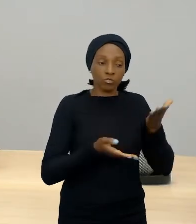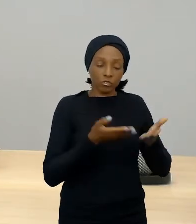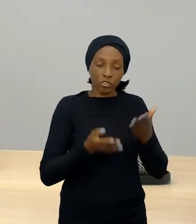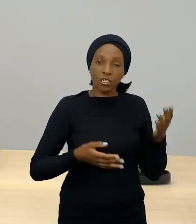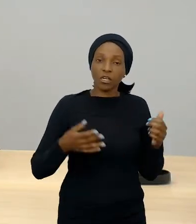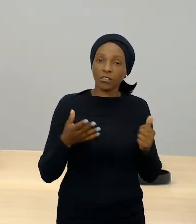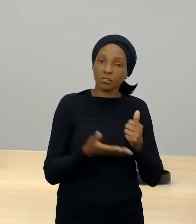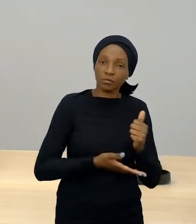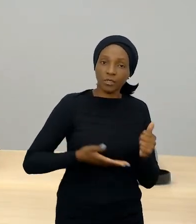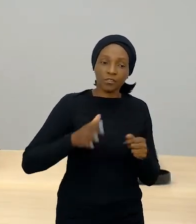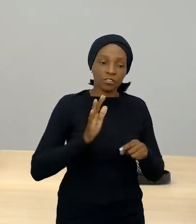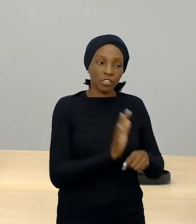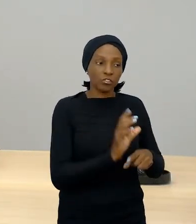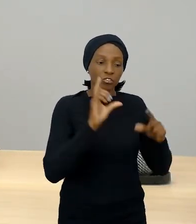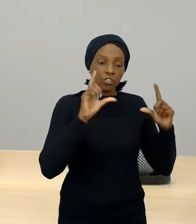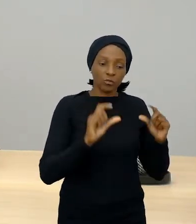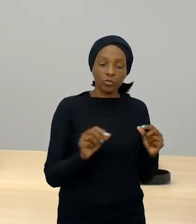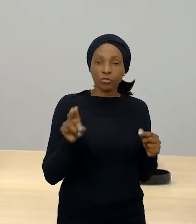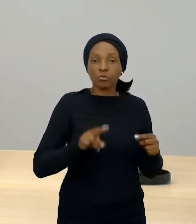energia, né,